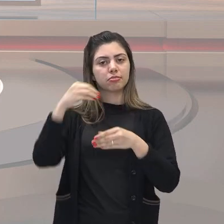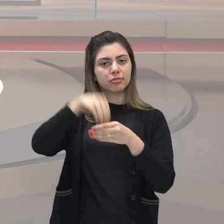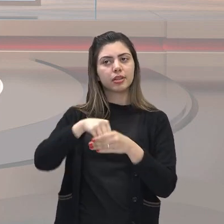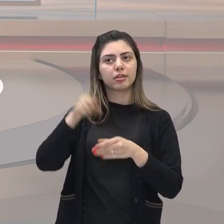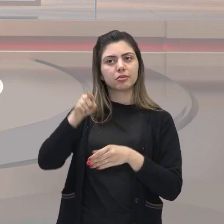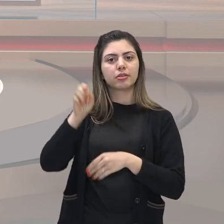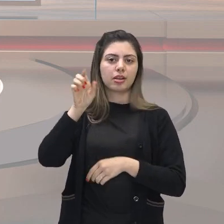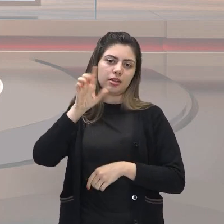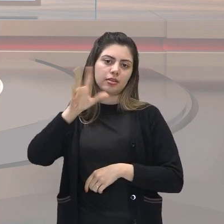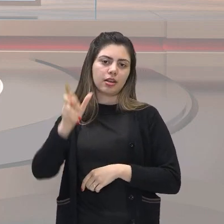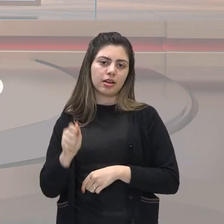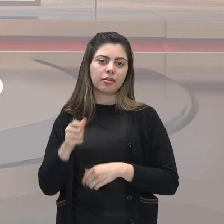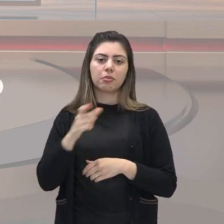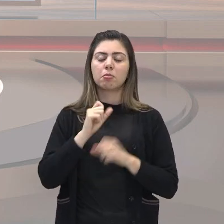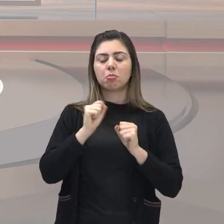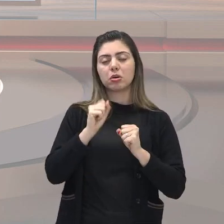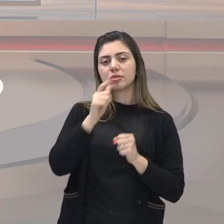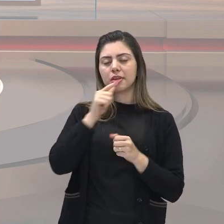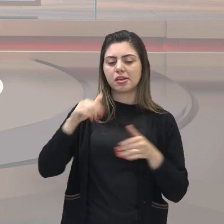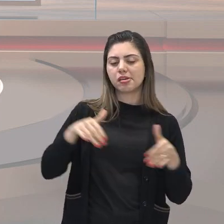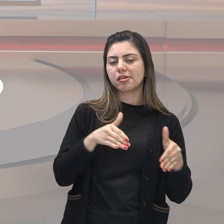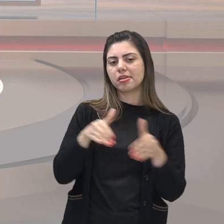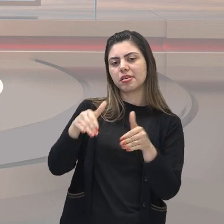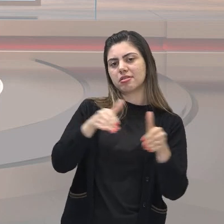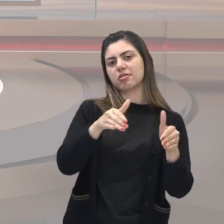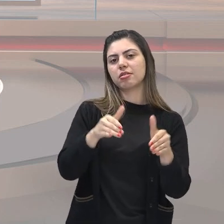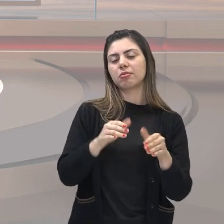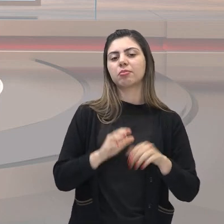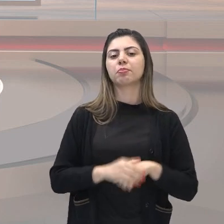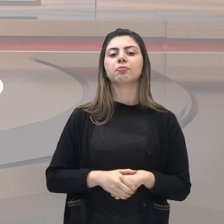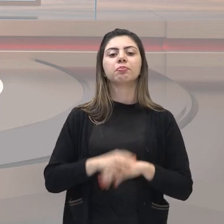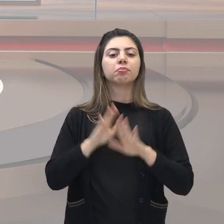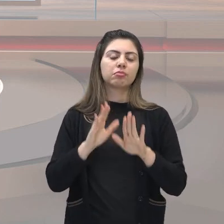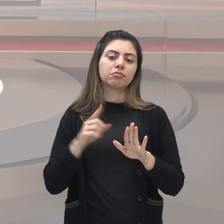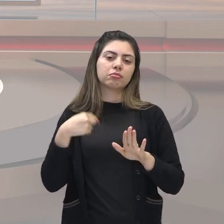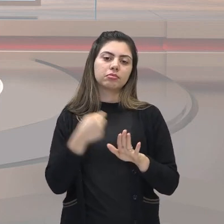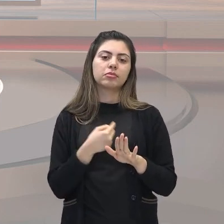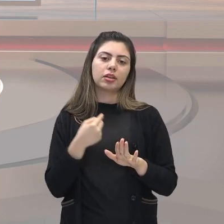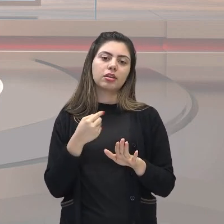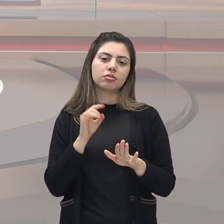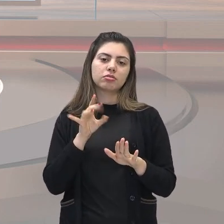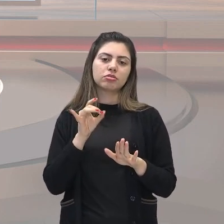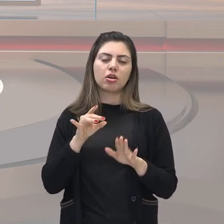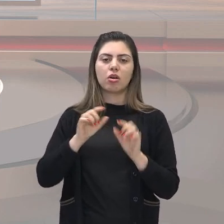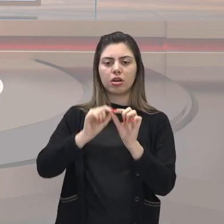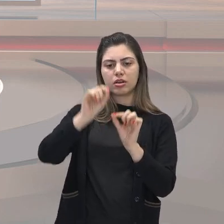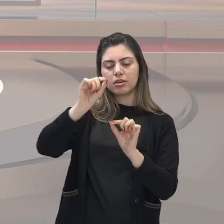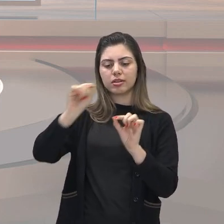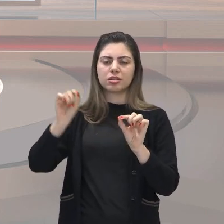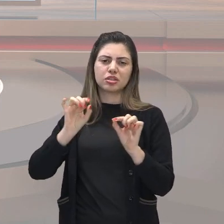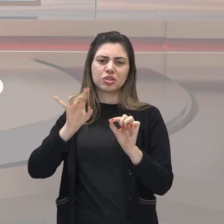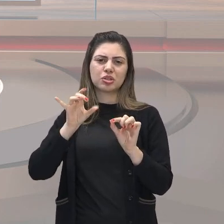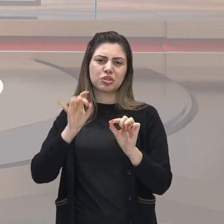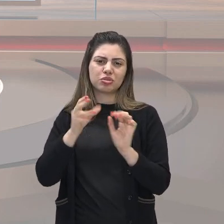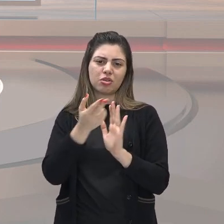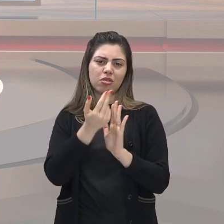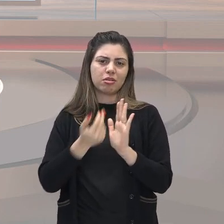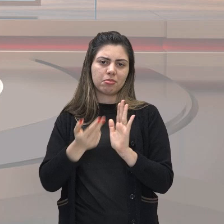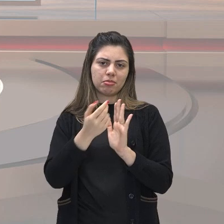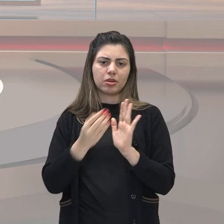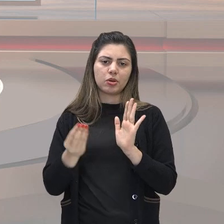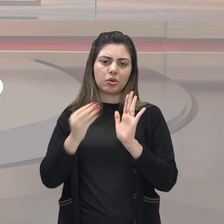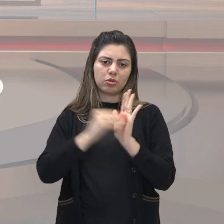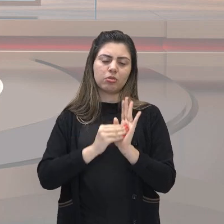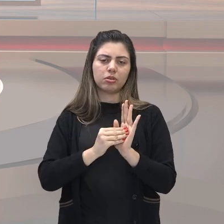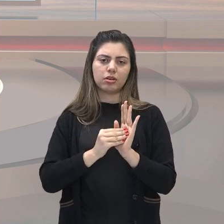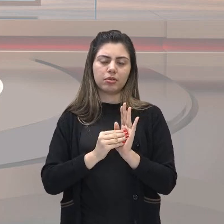fronteiras naturais, como rios, igarapés e outras coisas, mas normalmente nós temos fronteiras artificiais que são representadas por essas linhas aqui,